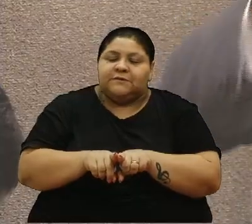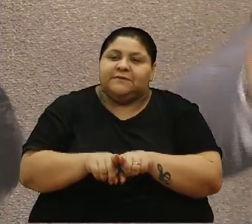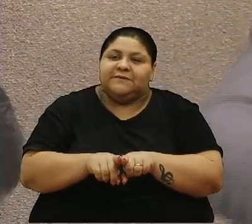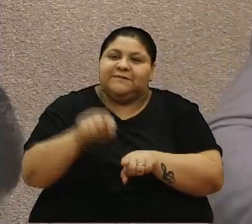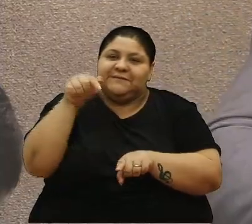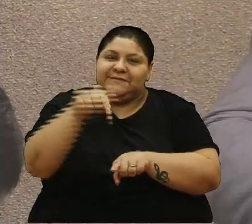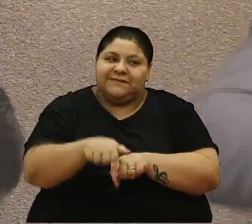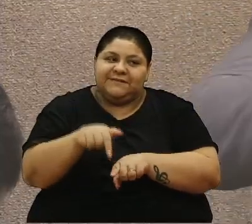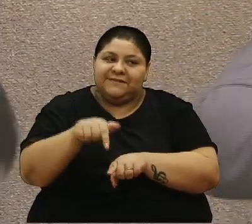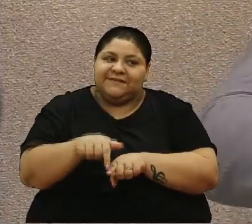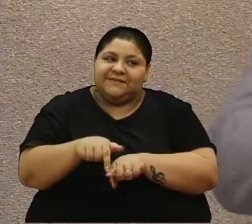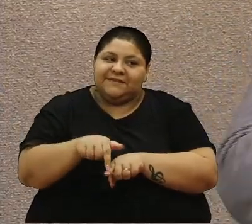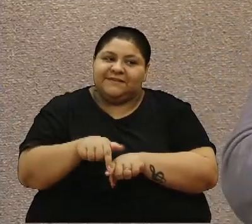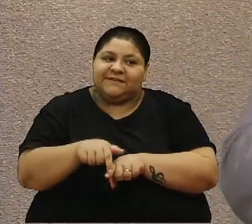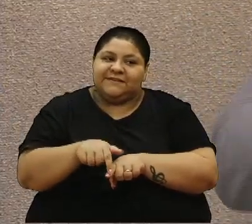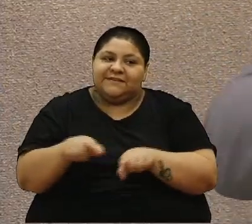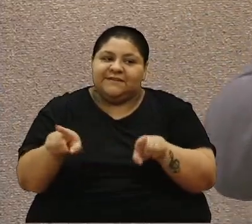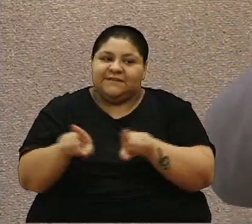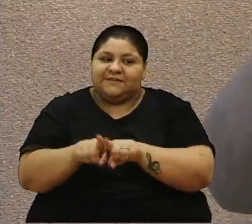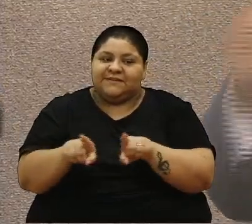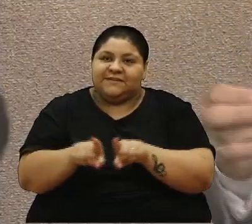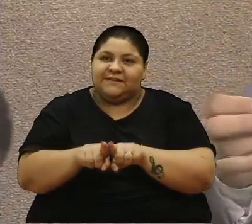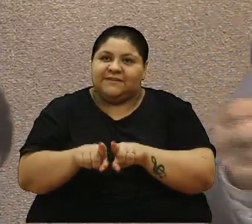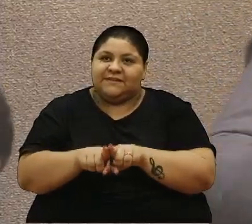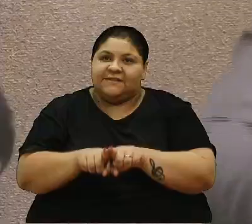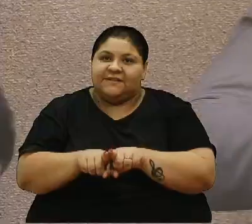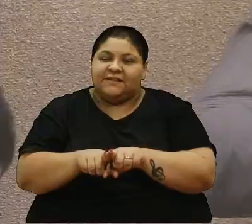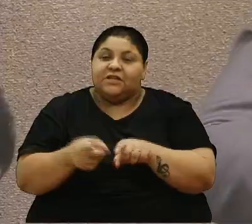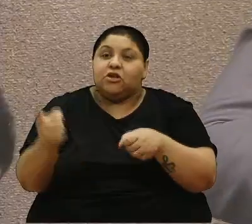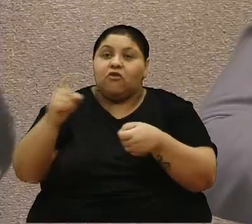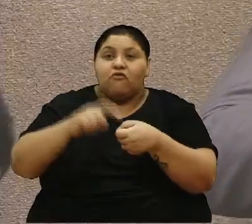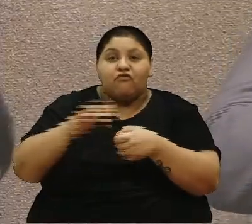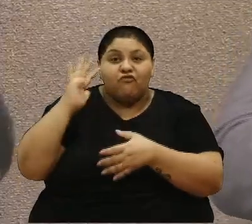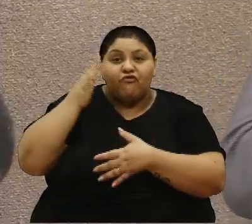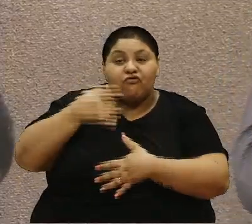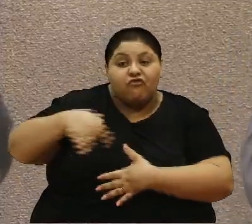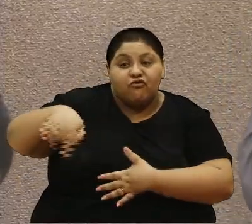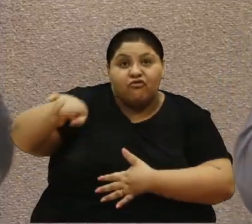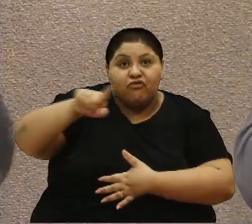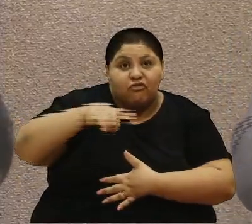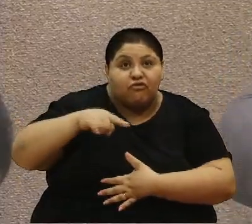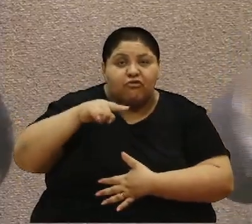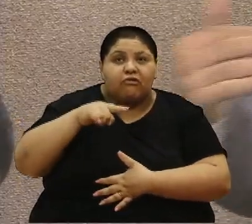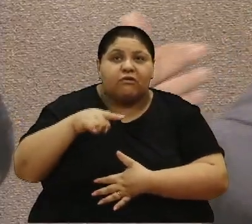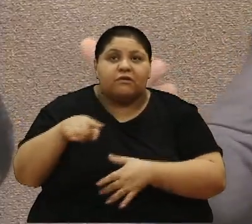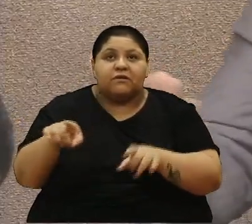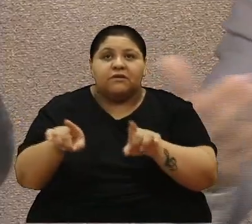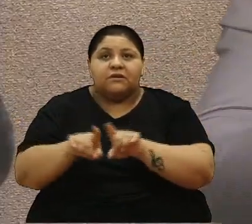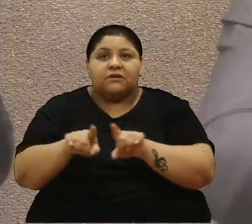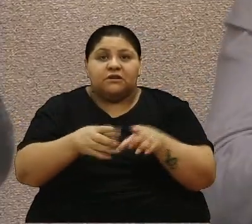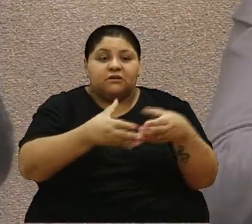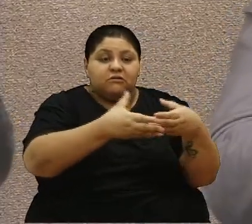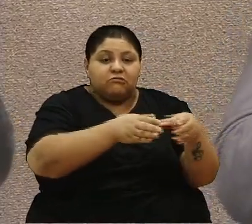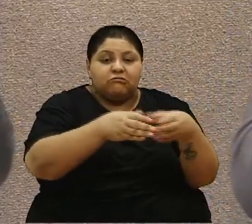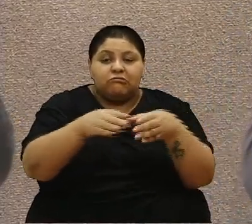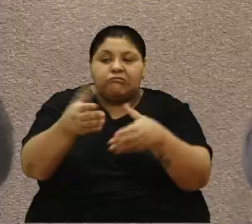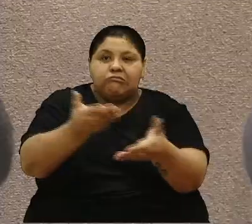esse caso não se repita, não se torne a repetir e que nós possamos poder conviver em